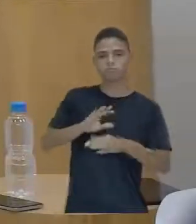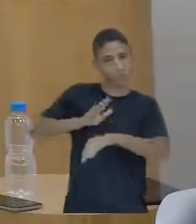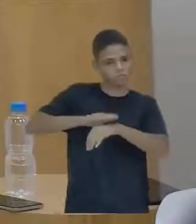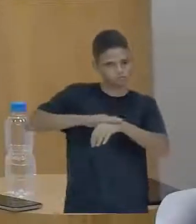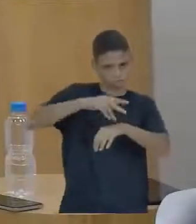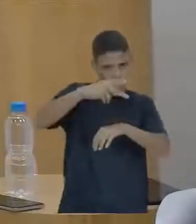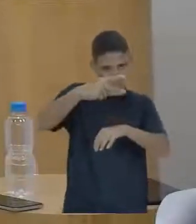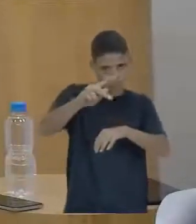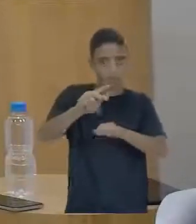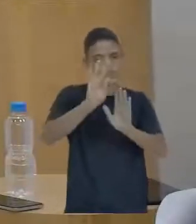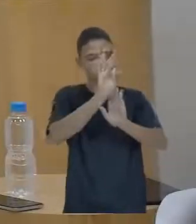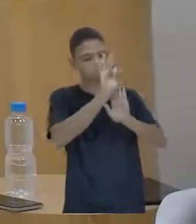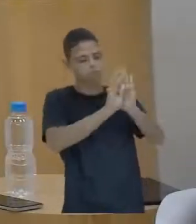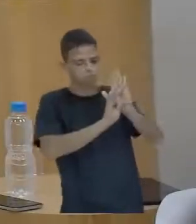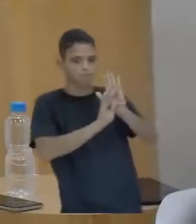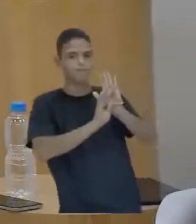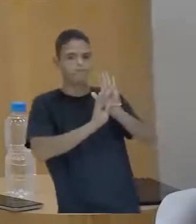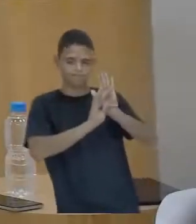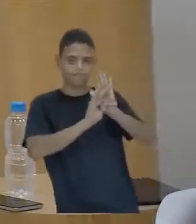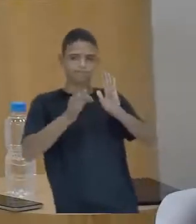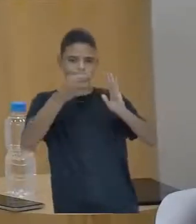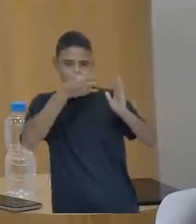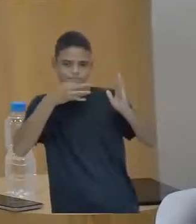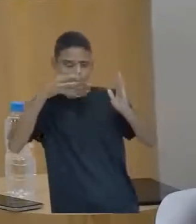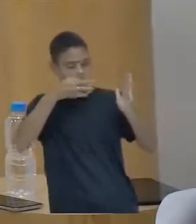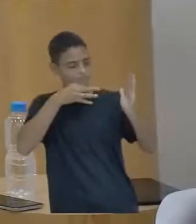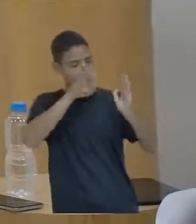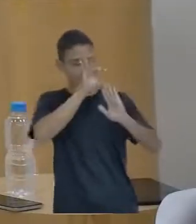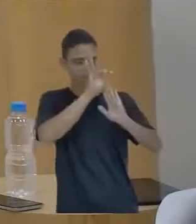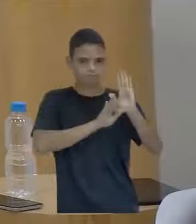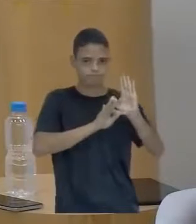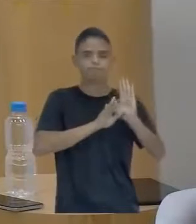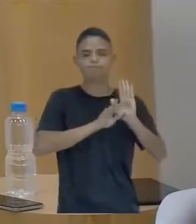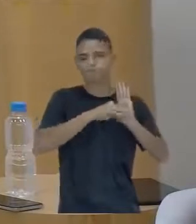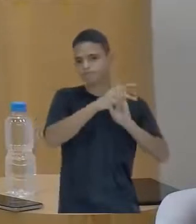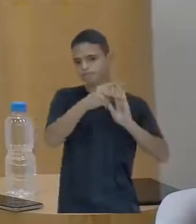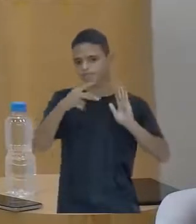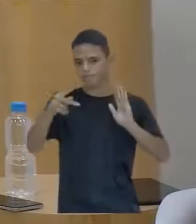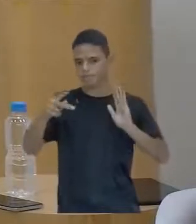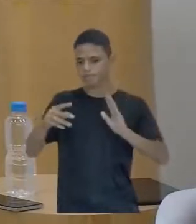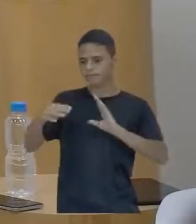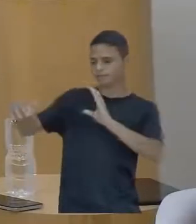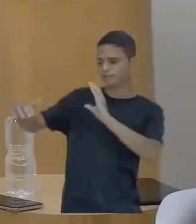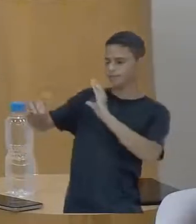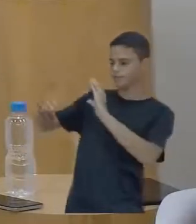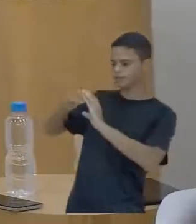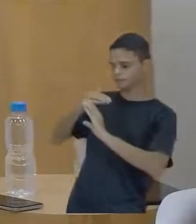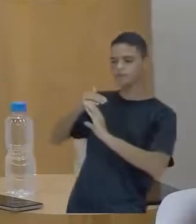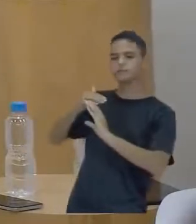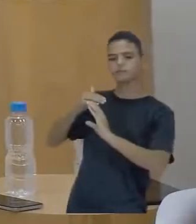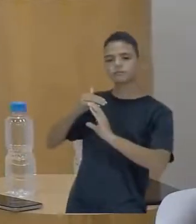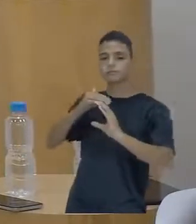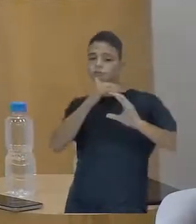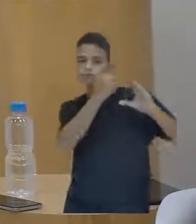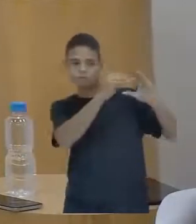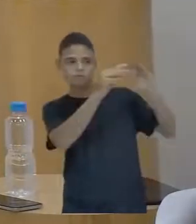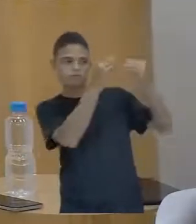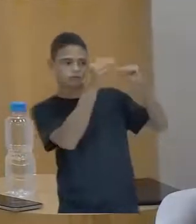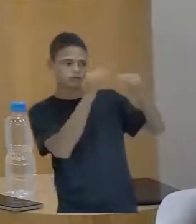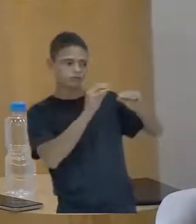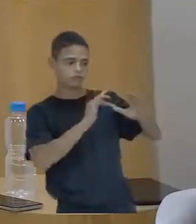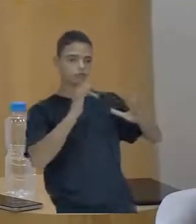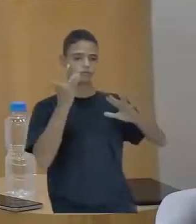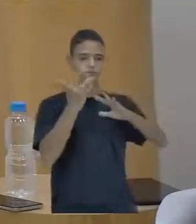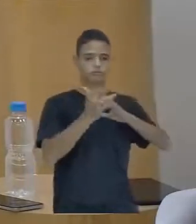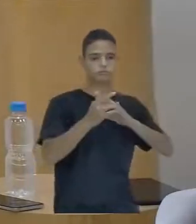dissertativo, argumentativo, um artigo de opinião. Manda para a gente, encaminhe para os professores, encaminhe para os amigos, publique nas redes sociais, vamos